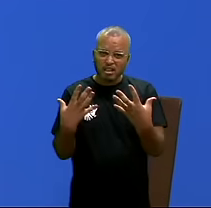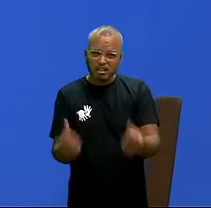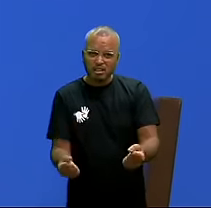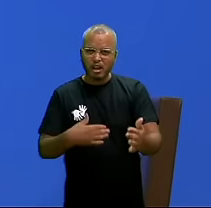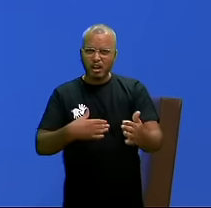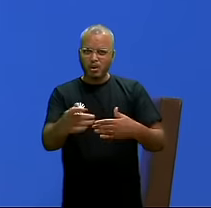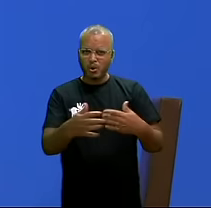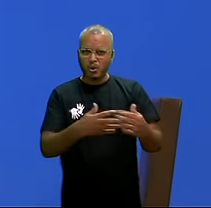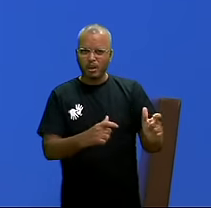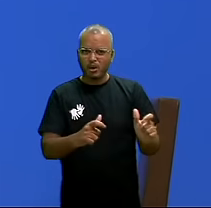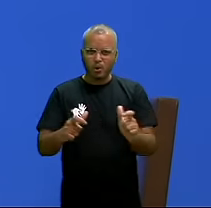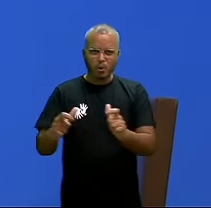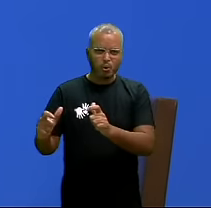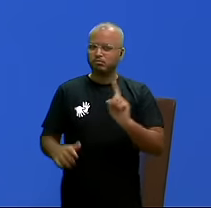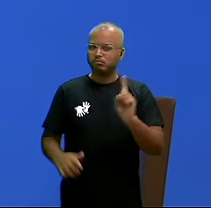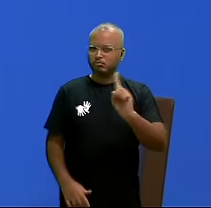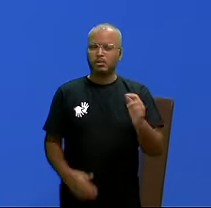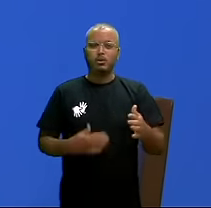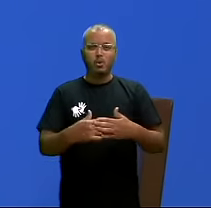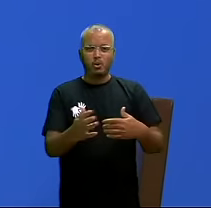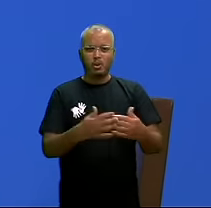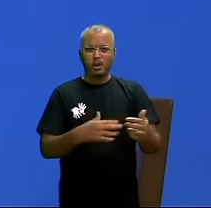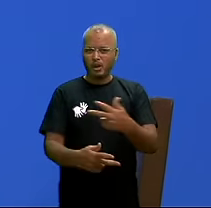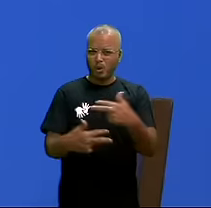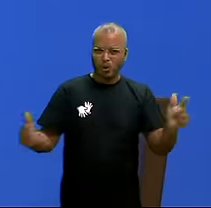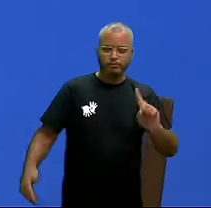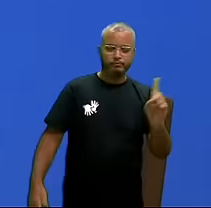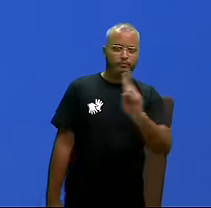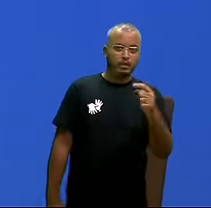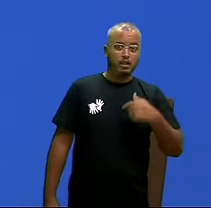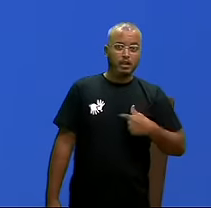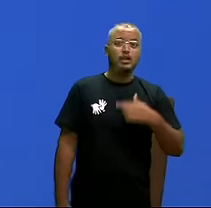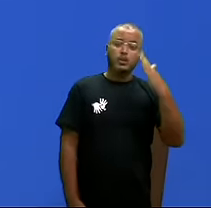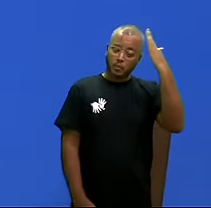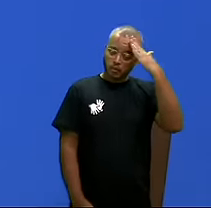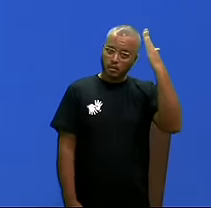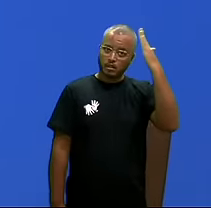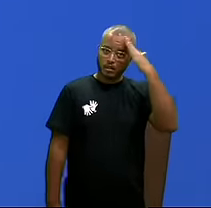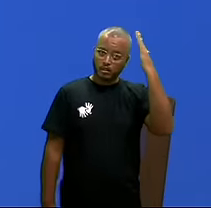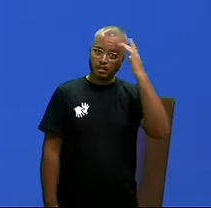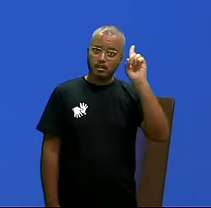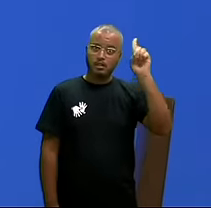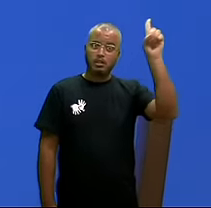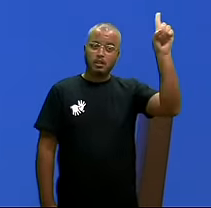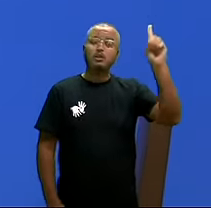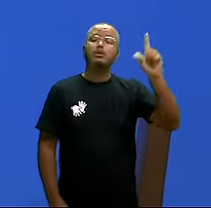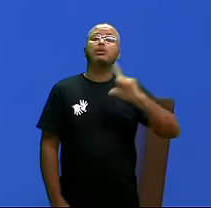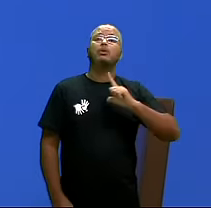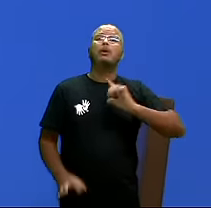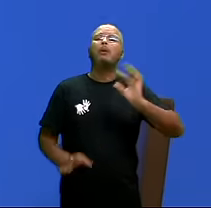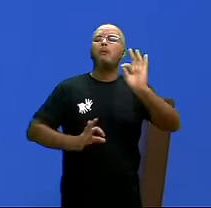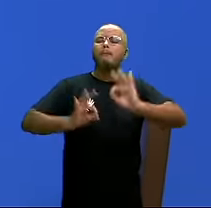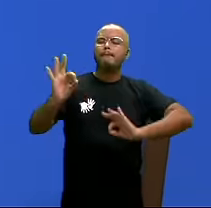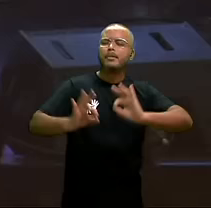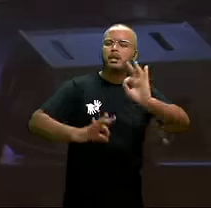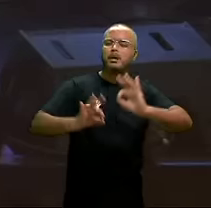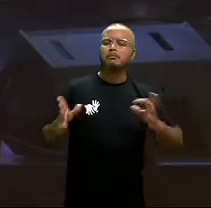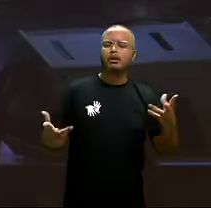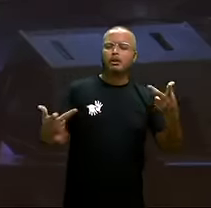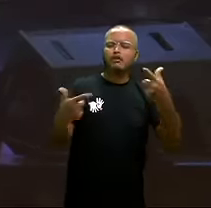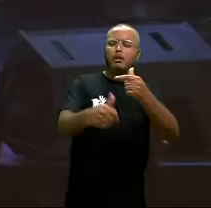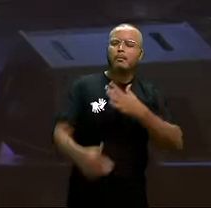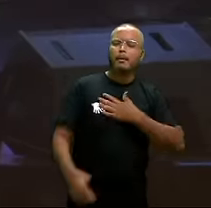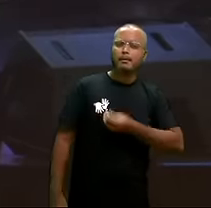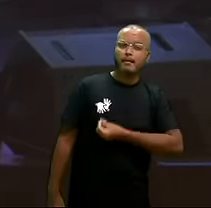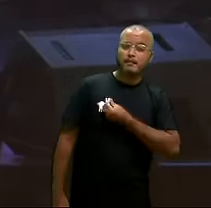coisas fluindo de qualquer jeito. Diga, eu sei que Deus tem um grande plano para a minha vida. Por isso eu vou